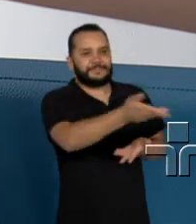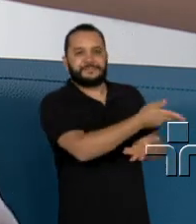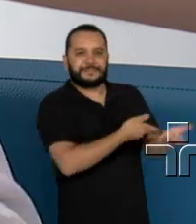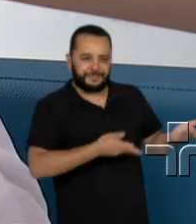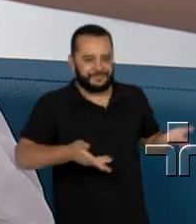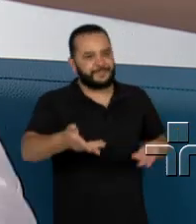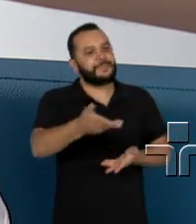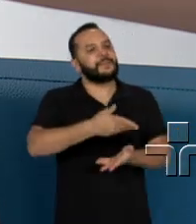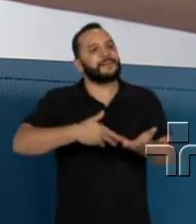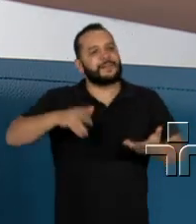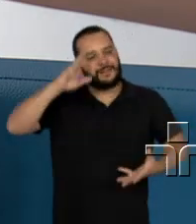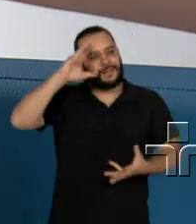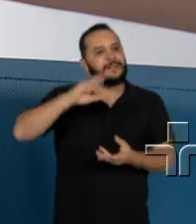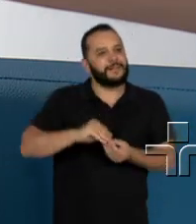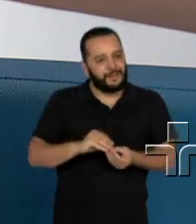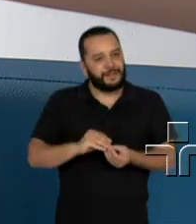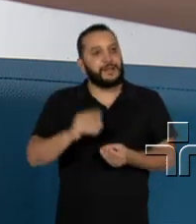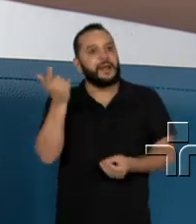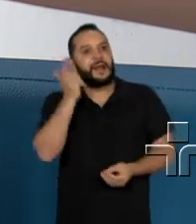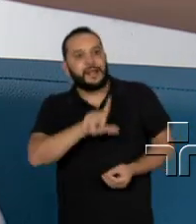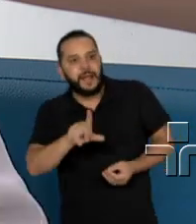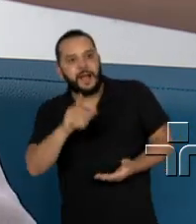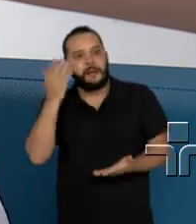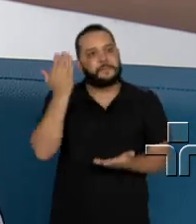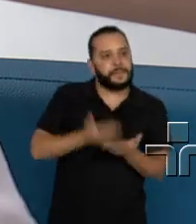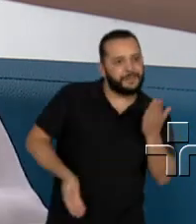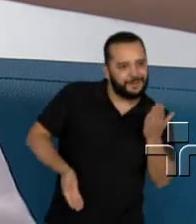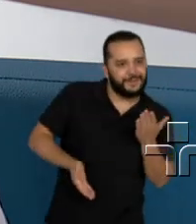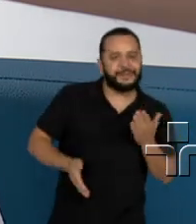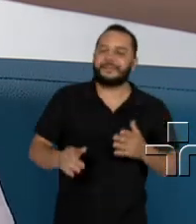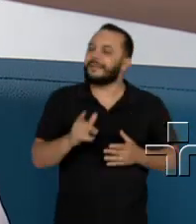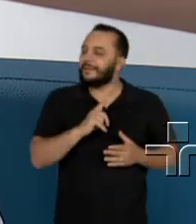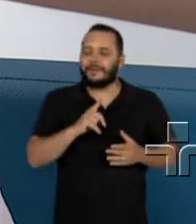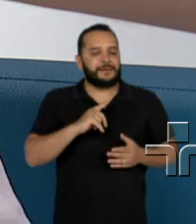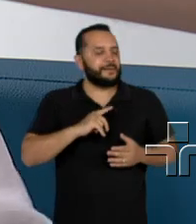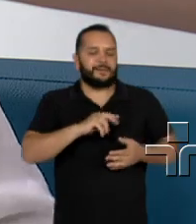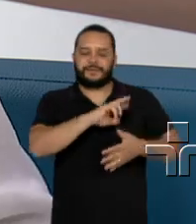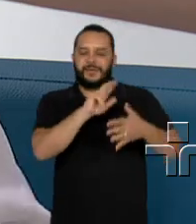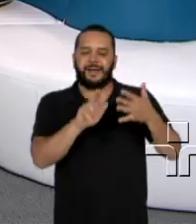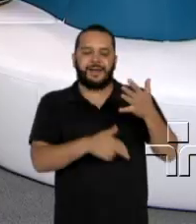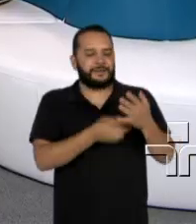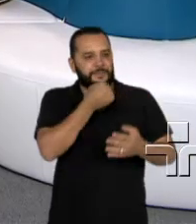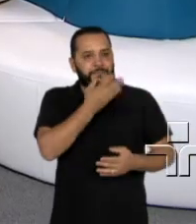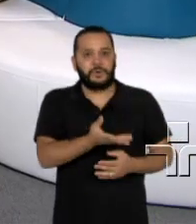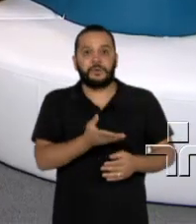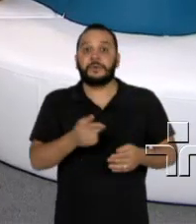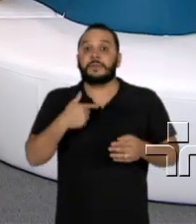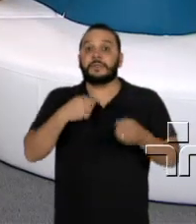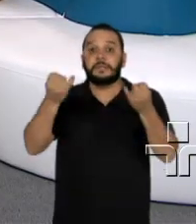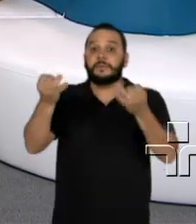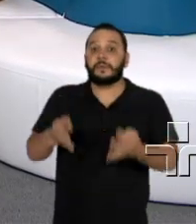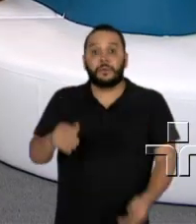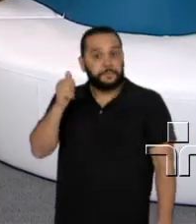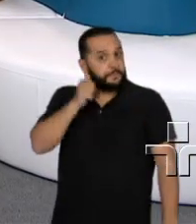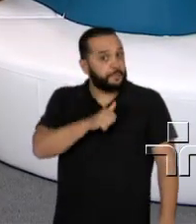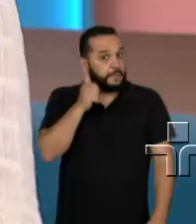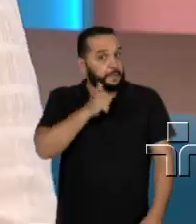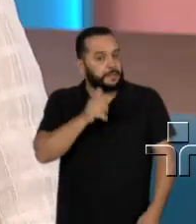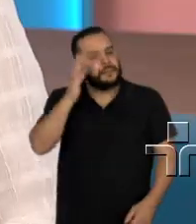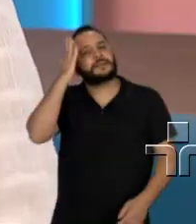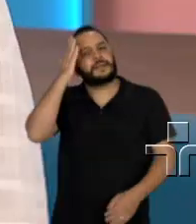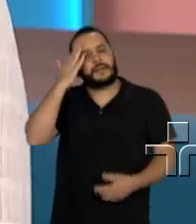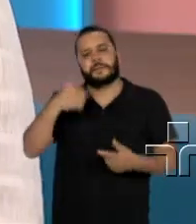entender ganhar perder então assim são inúmeros e beatriz e falou das meninas porque a gente sabe que a maioria